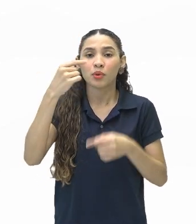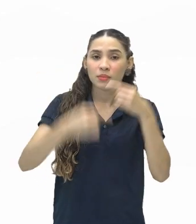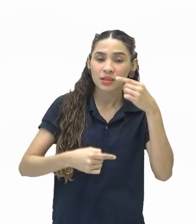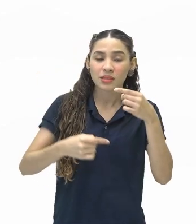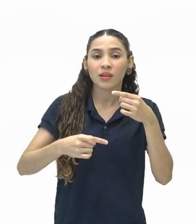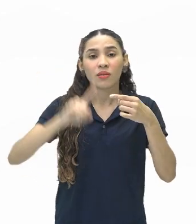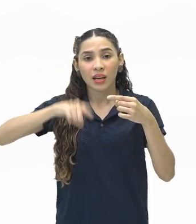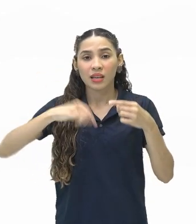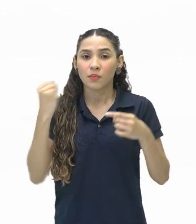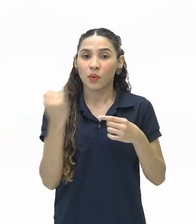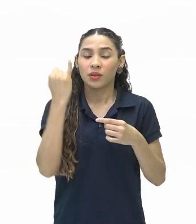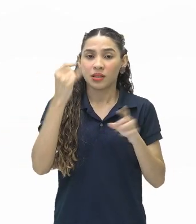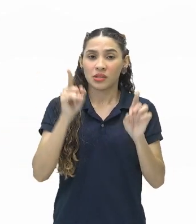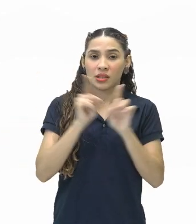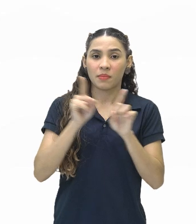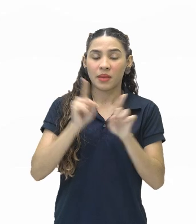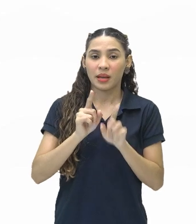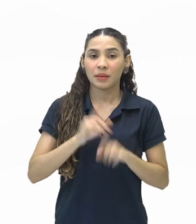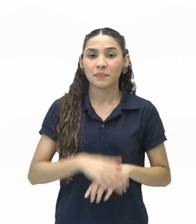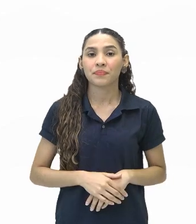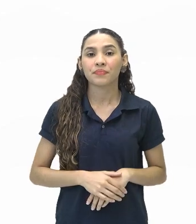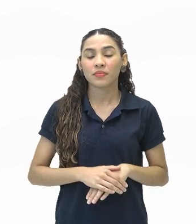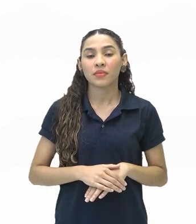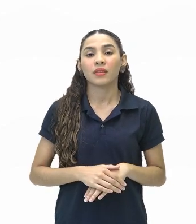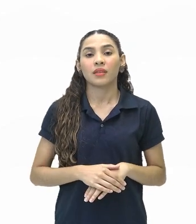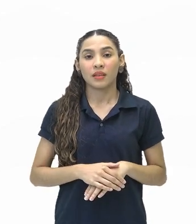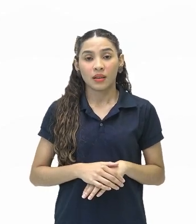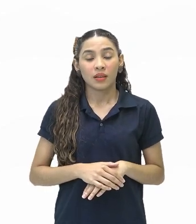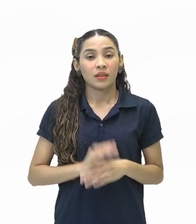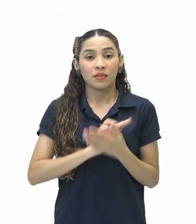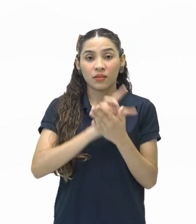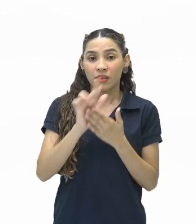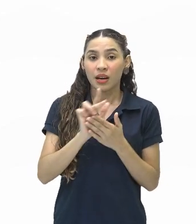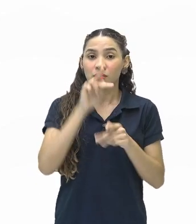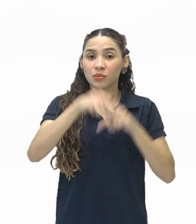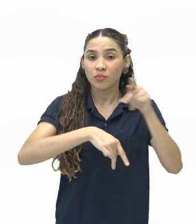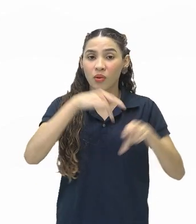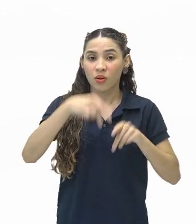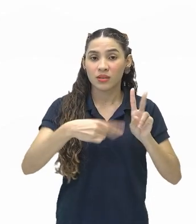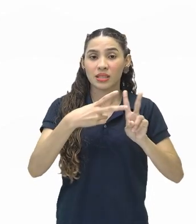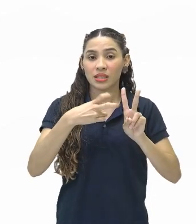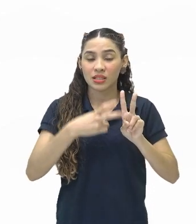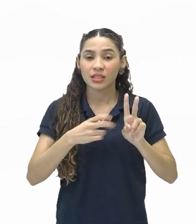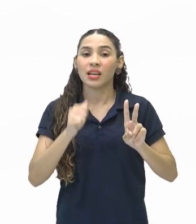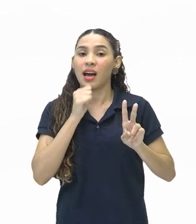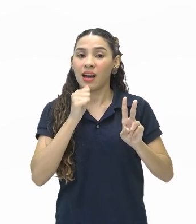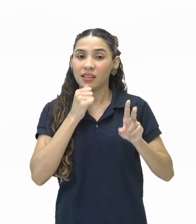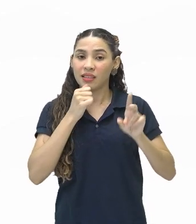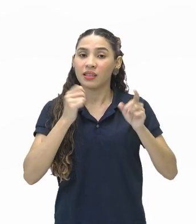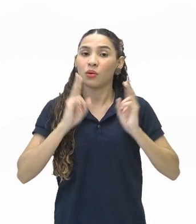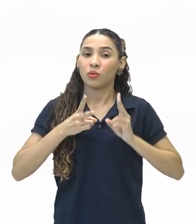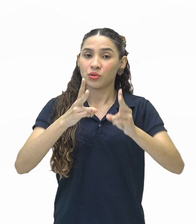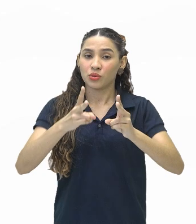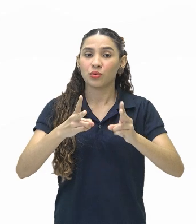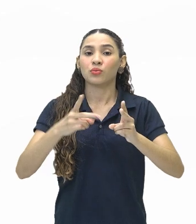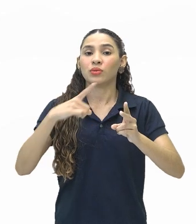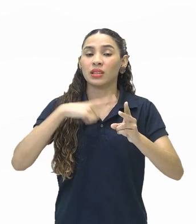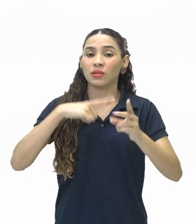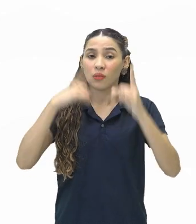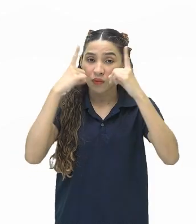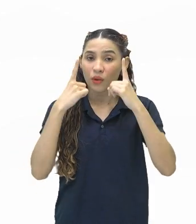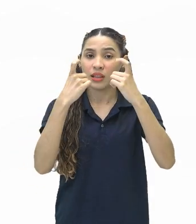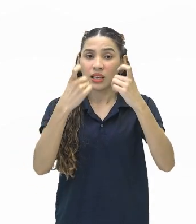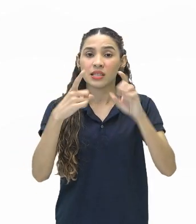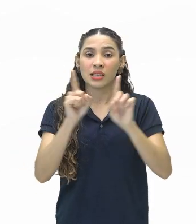muito importante isso. Muitos povos indígenas ainda enfrentam a questão da violência e